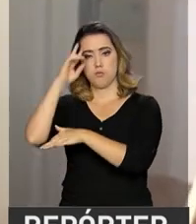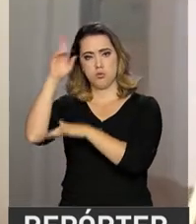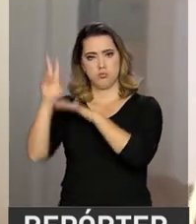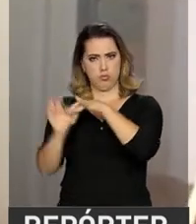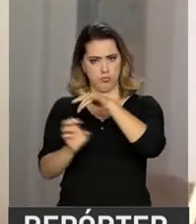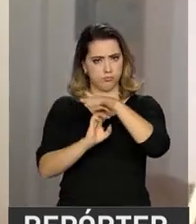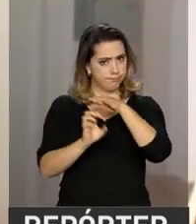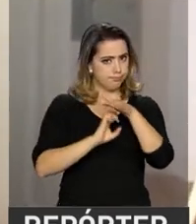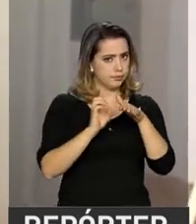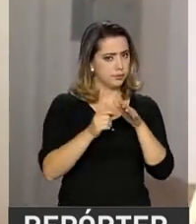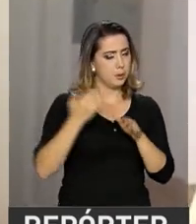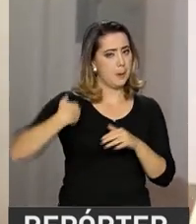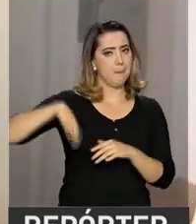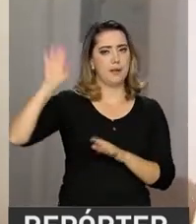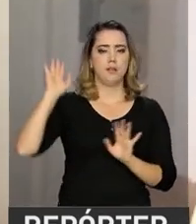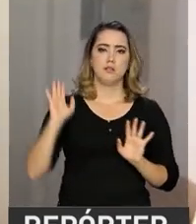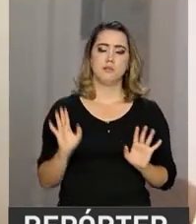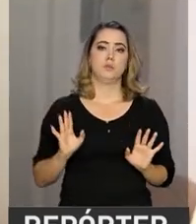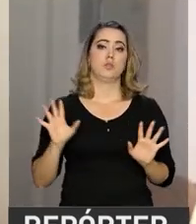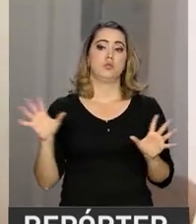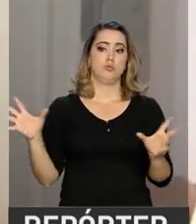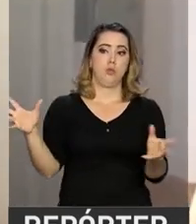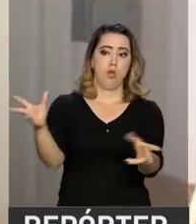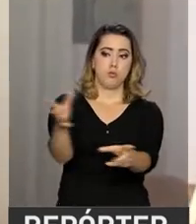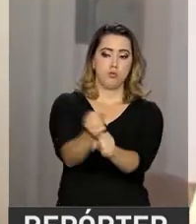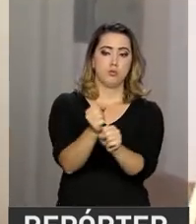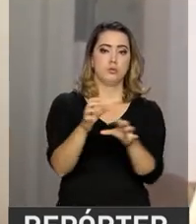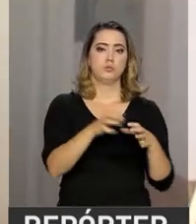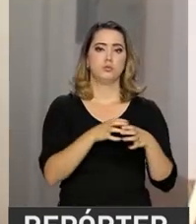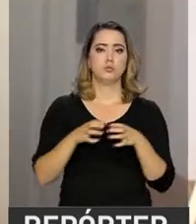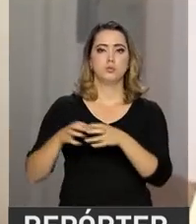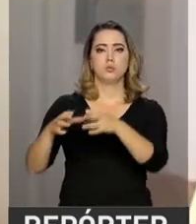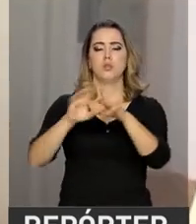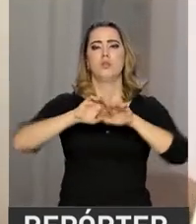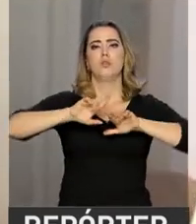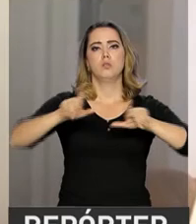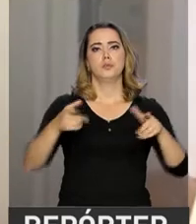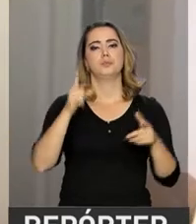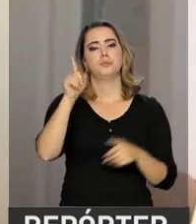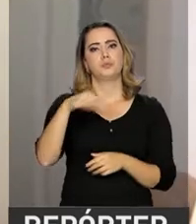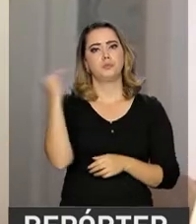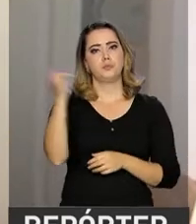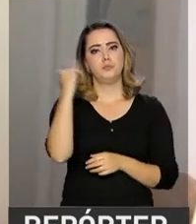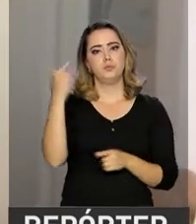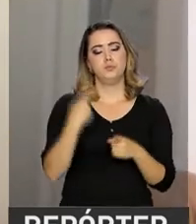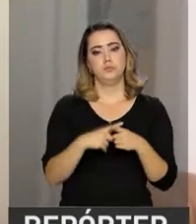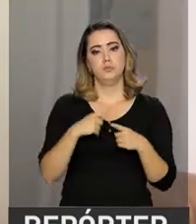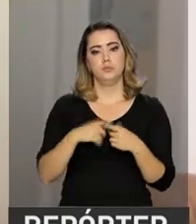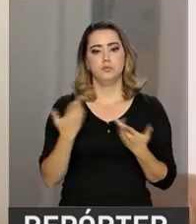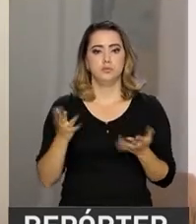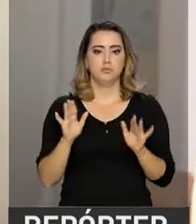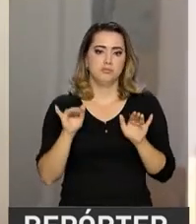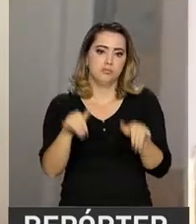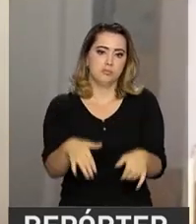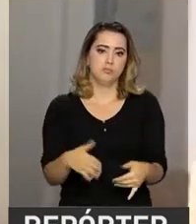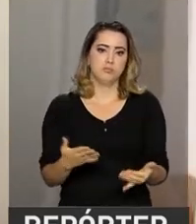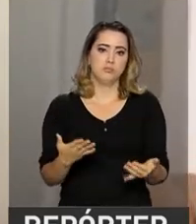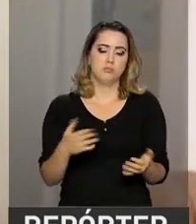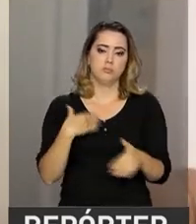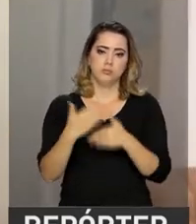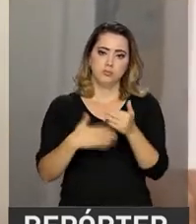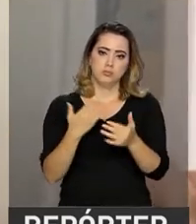mais, se somarmos todos os grupos, etc. E isso é muito importante, porque no final